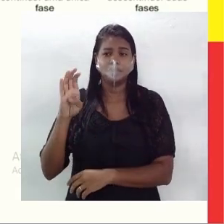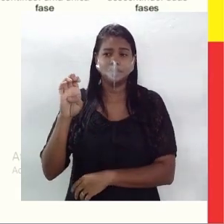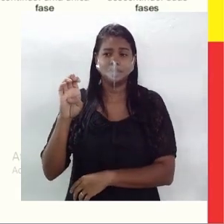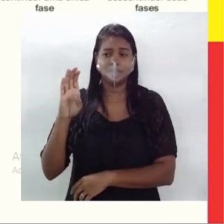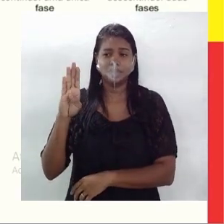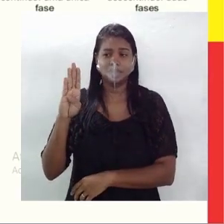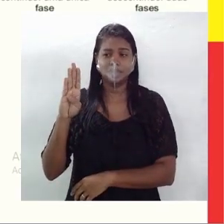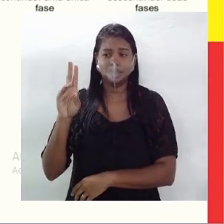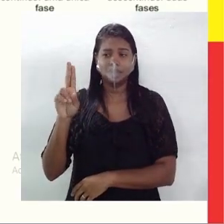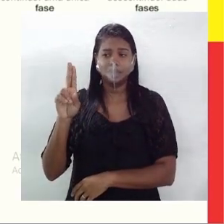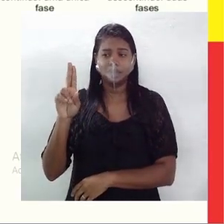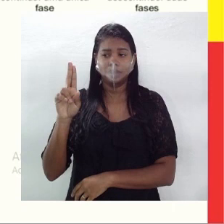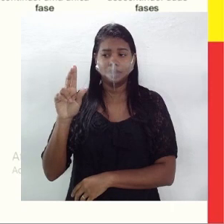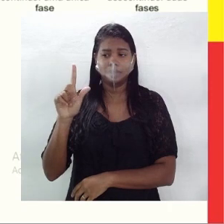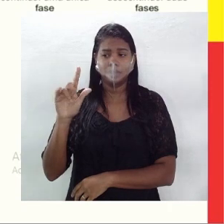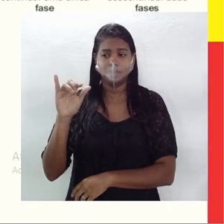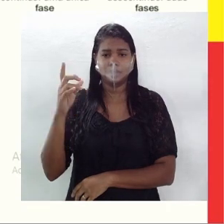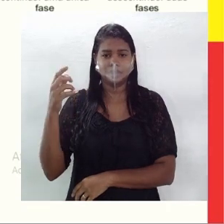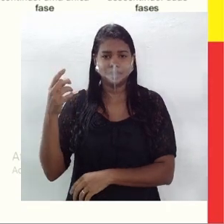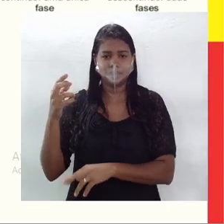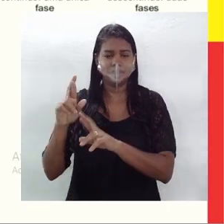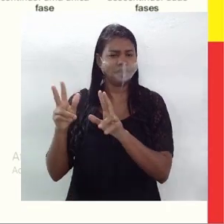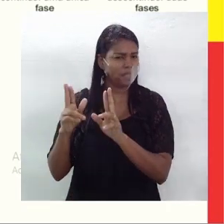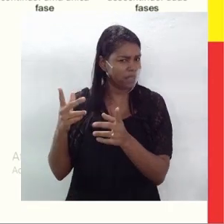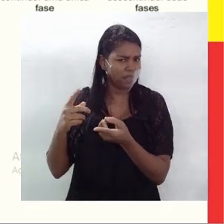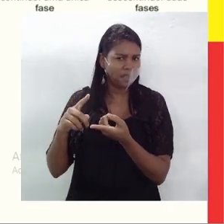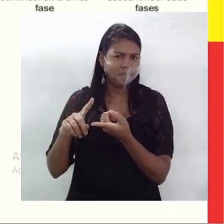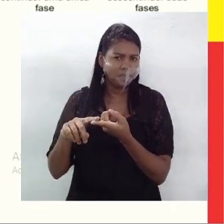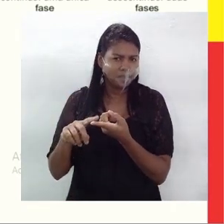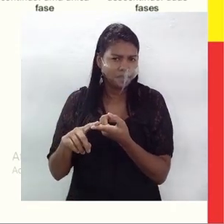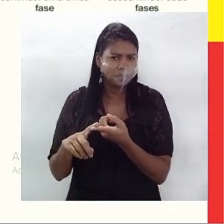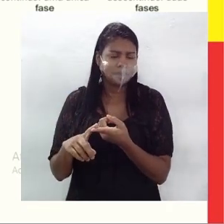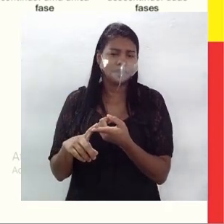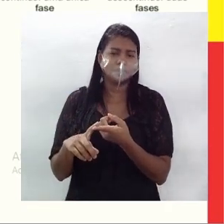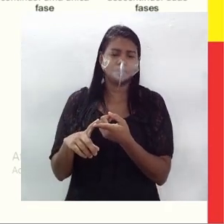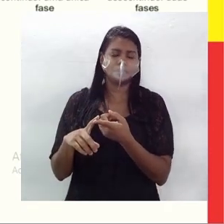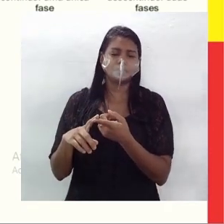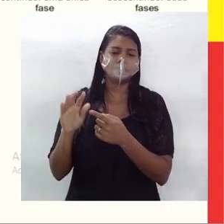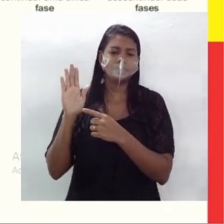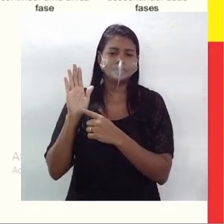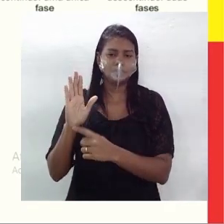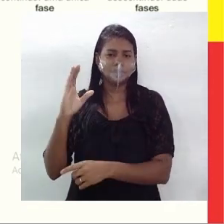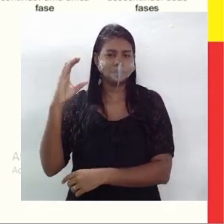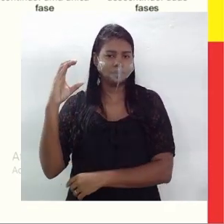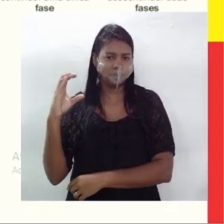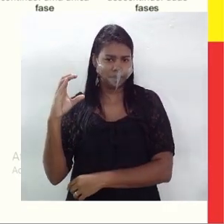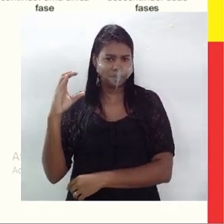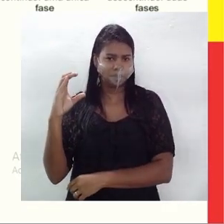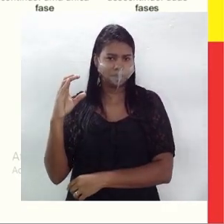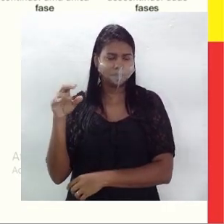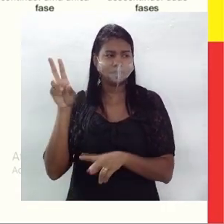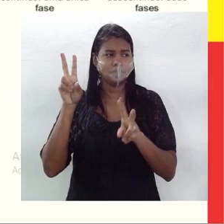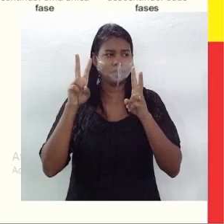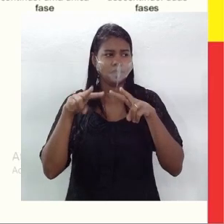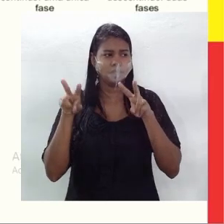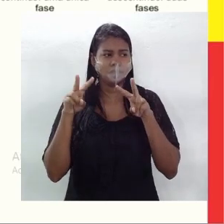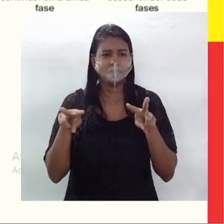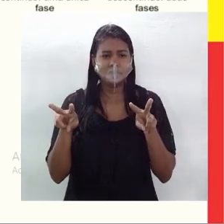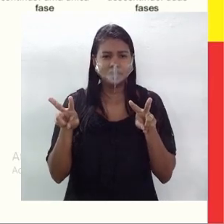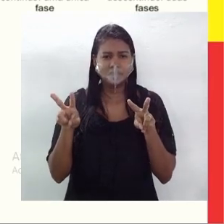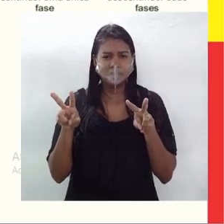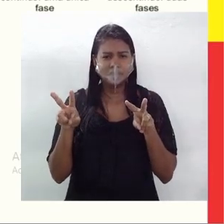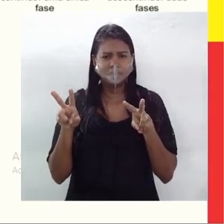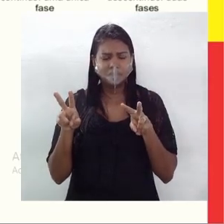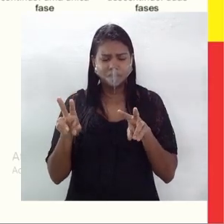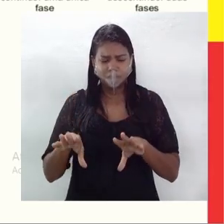ebulição também é variável. Quando a gente vai para a amostra C, o aspecto visual é um líquido